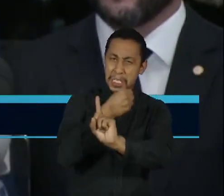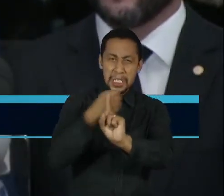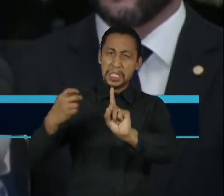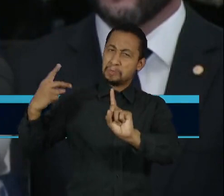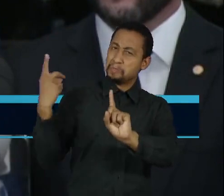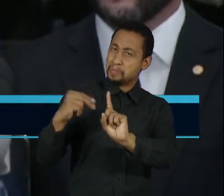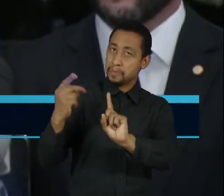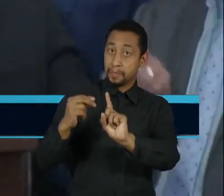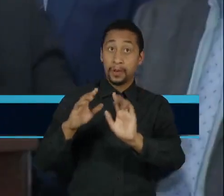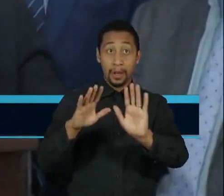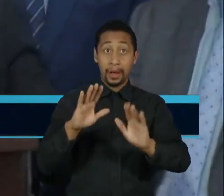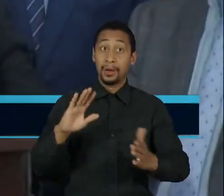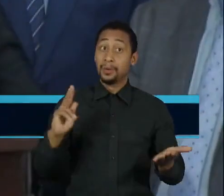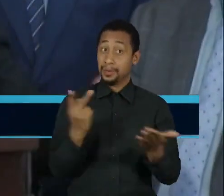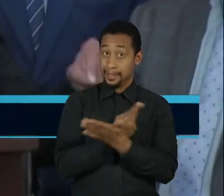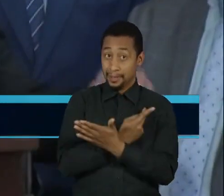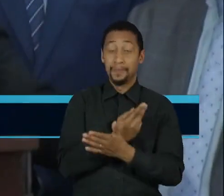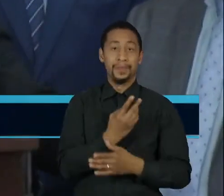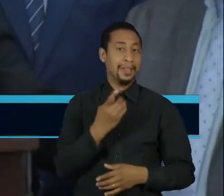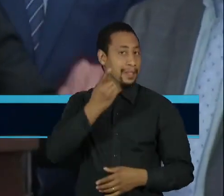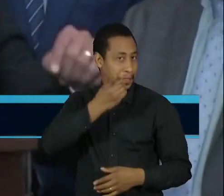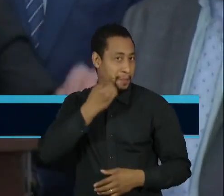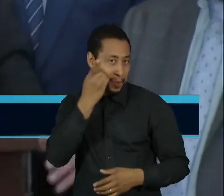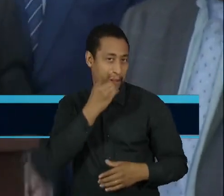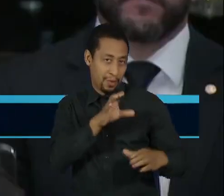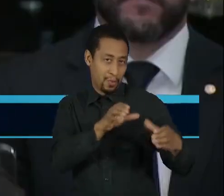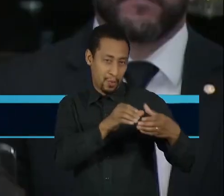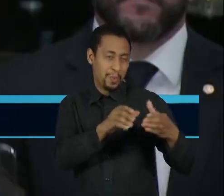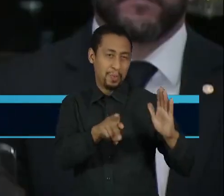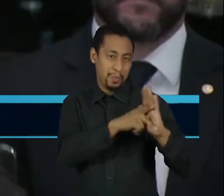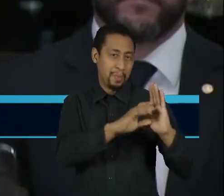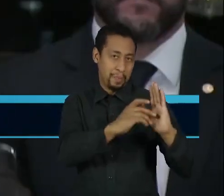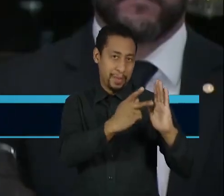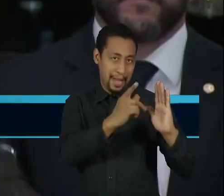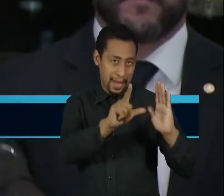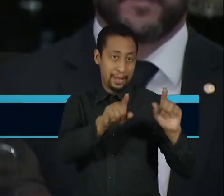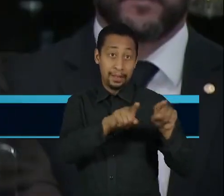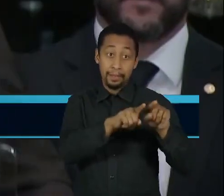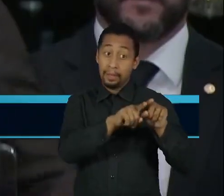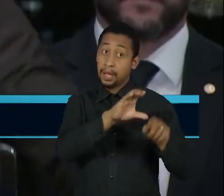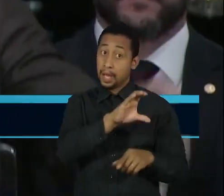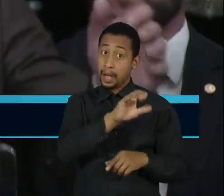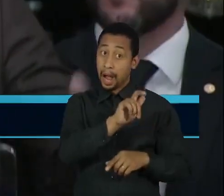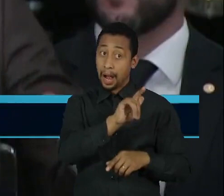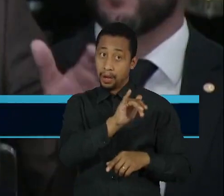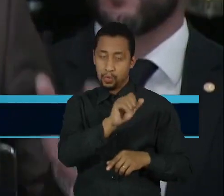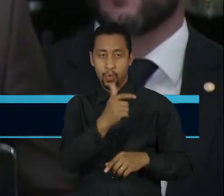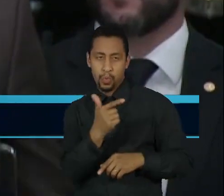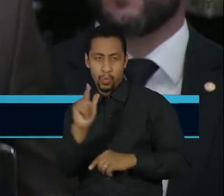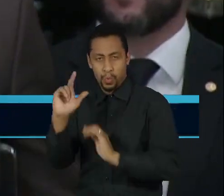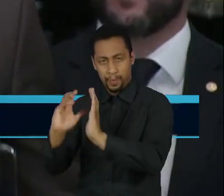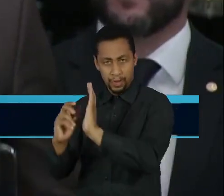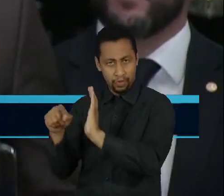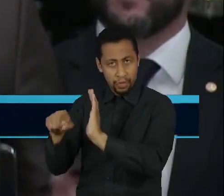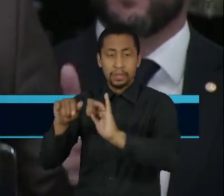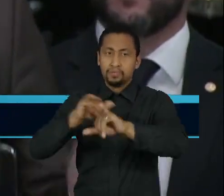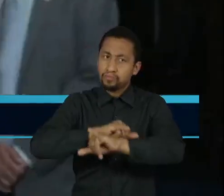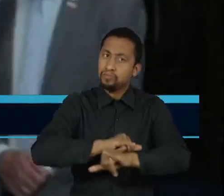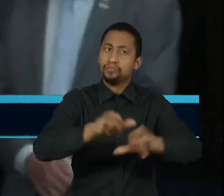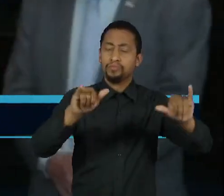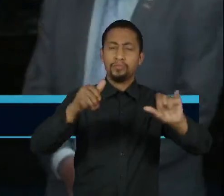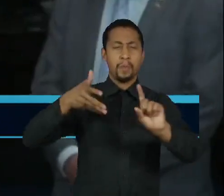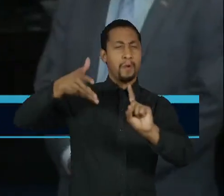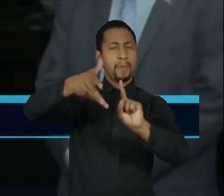Seif, e os deputados Carlos Jordi, também do PL, e Cabo Gilberto Silva, do Republicanos, fizeram um anúncio e